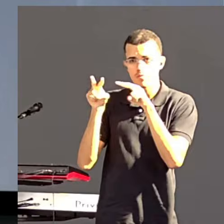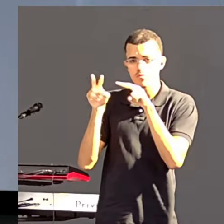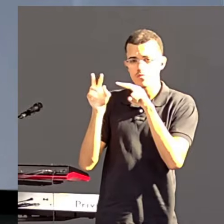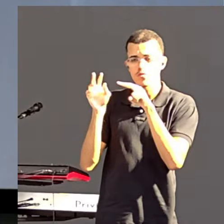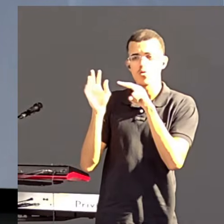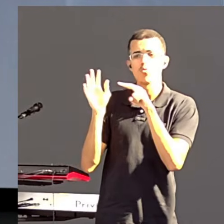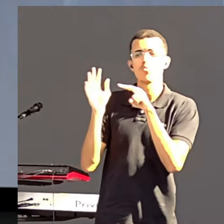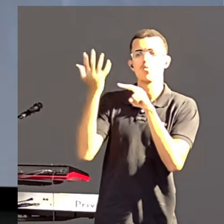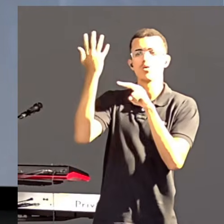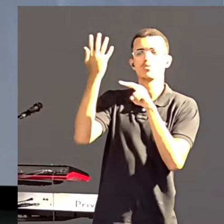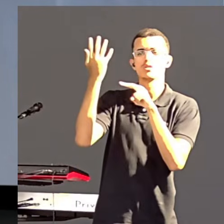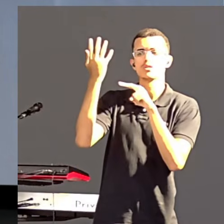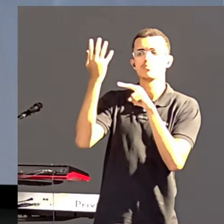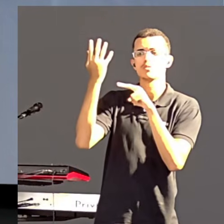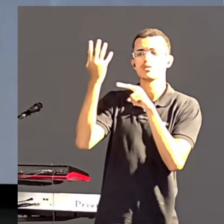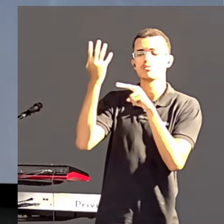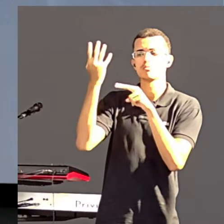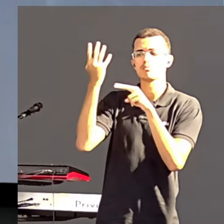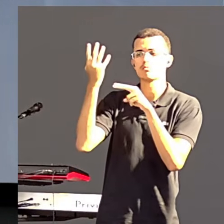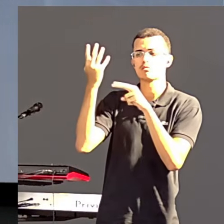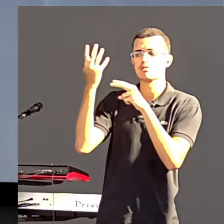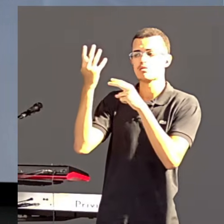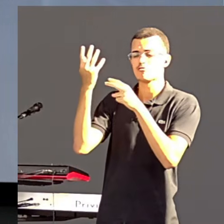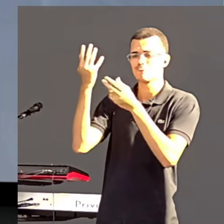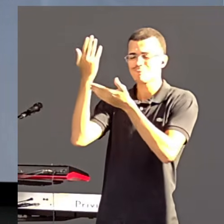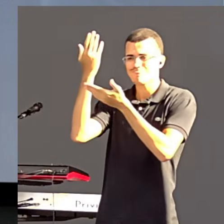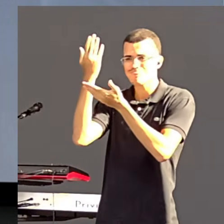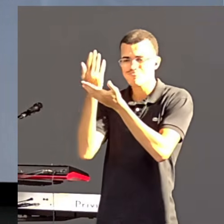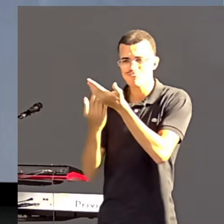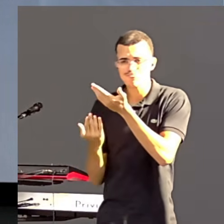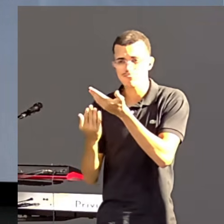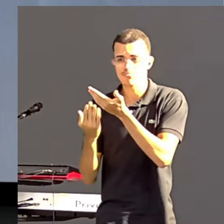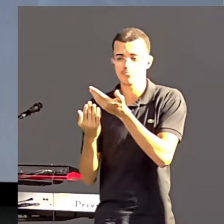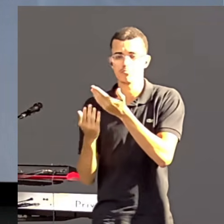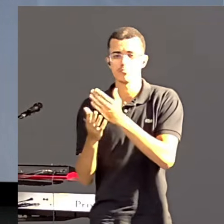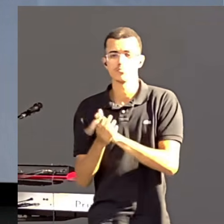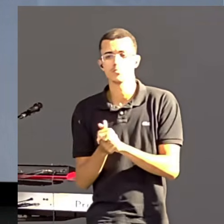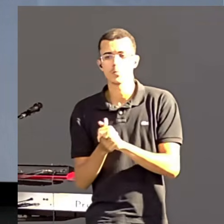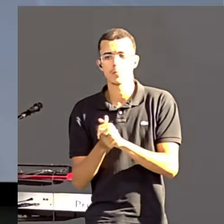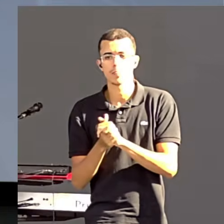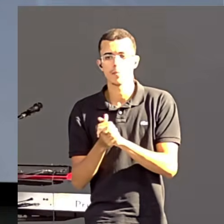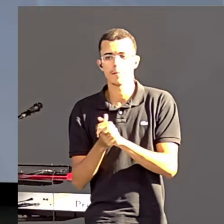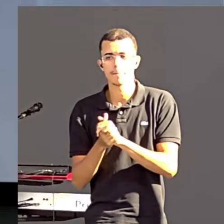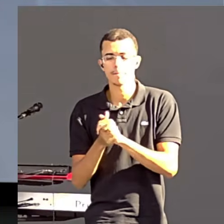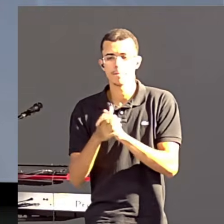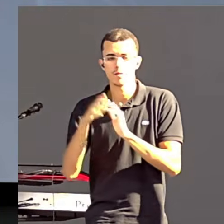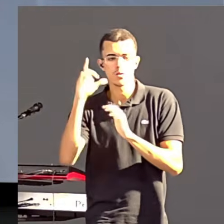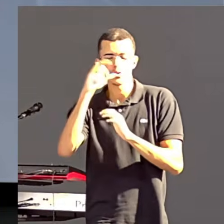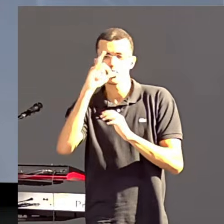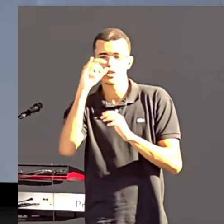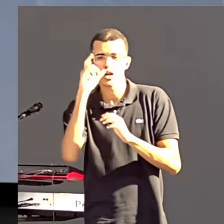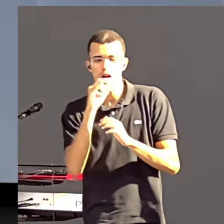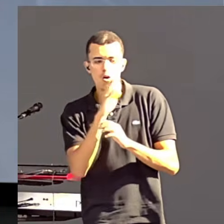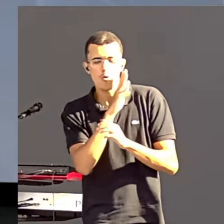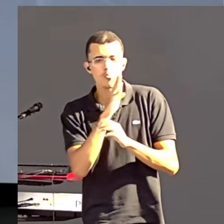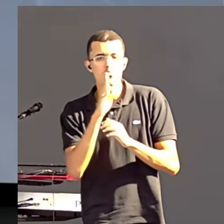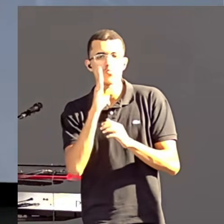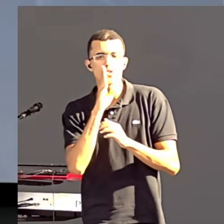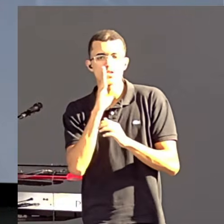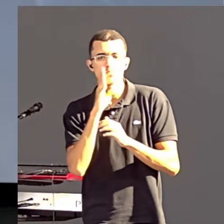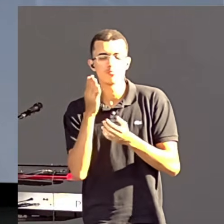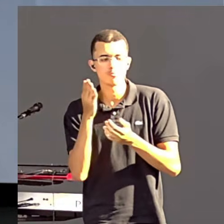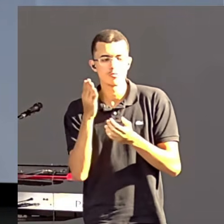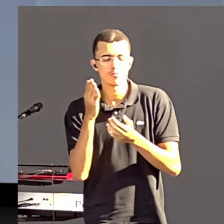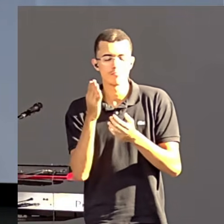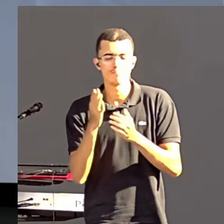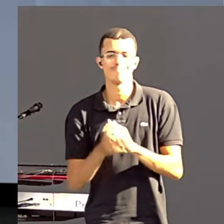da queda, no momento que foi para o Instagram, tá, gente? O momento que foi para o Facebook. Esse foi o momento que foi para o Facebook, para o